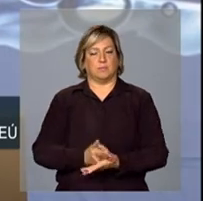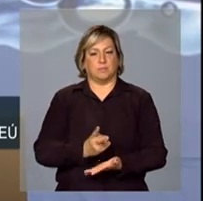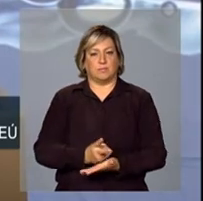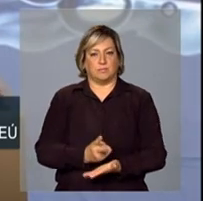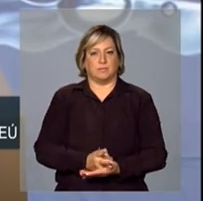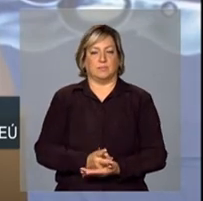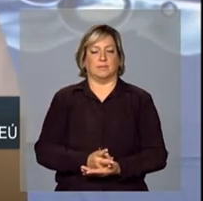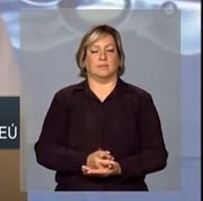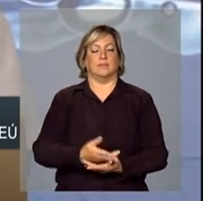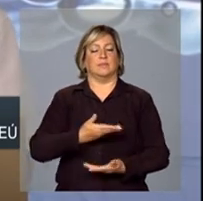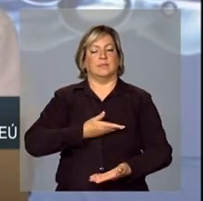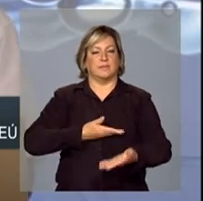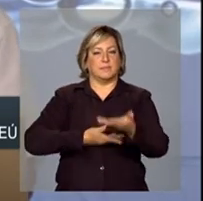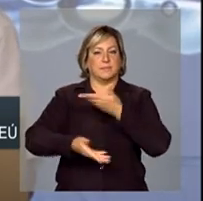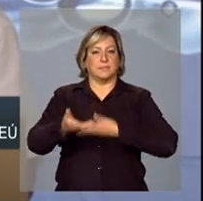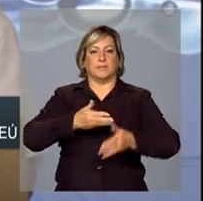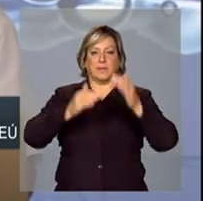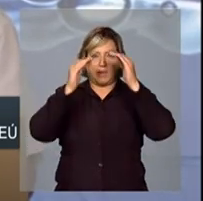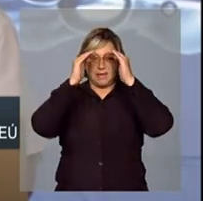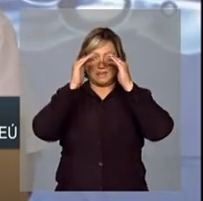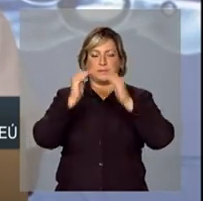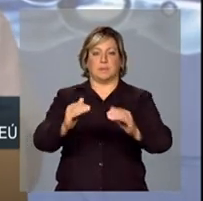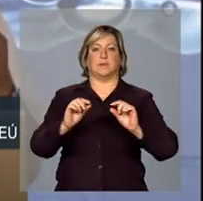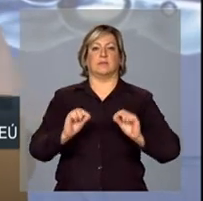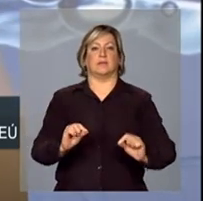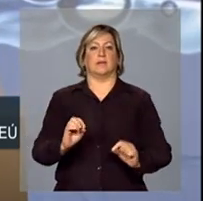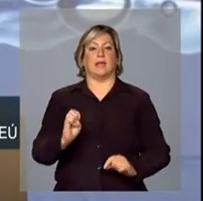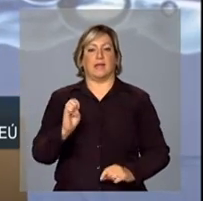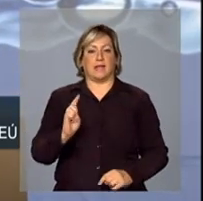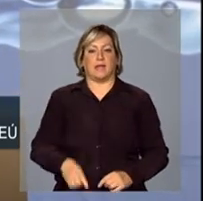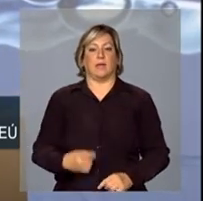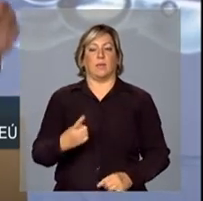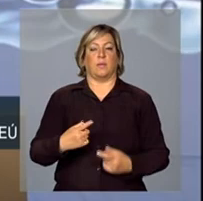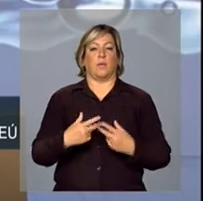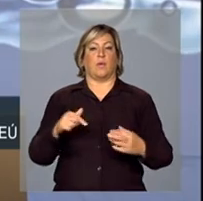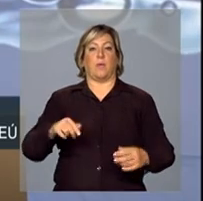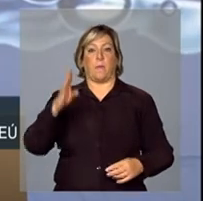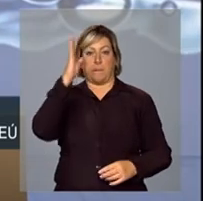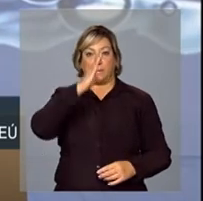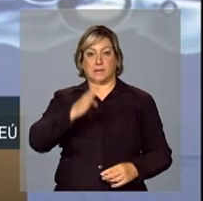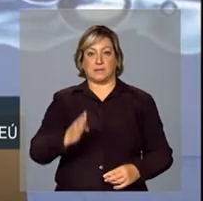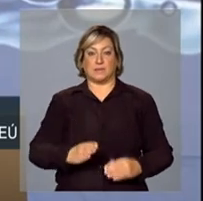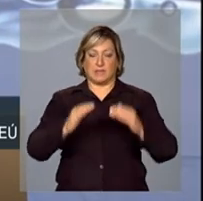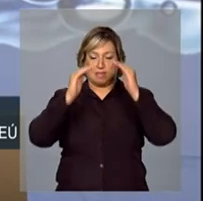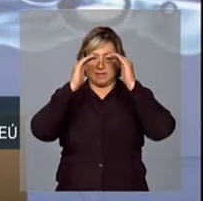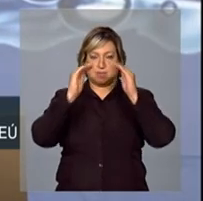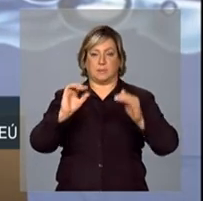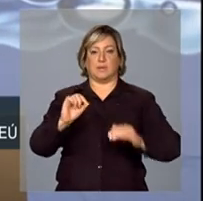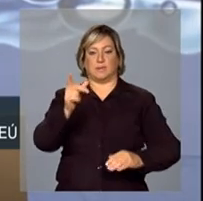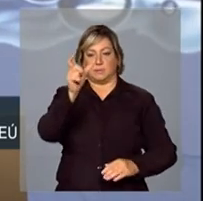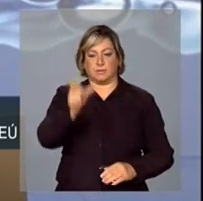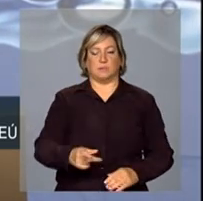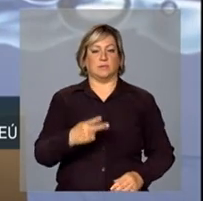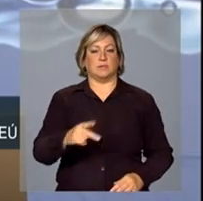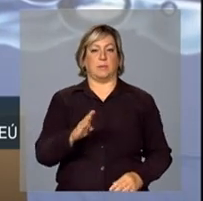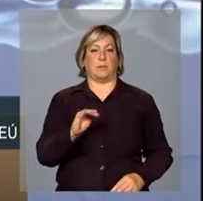a fraternidade e o respeito a uma biografia que o Brasil respeita, que é a sua biografia.